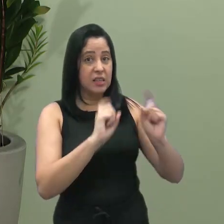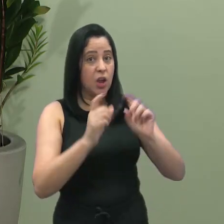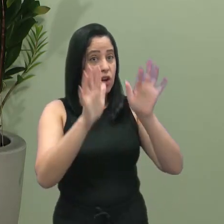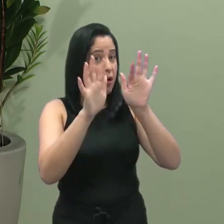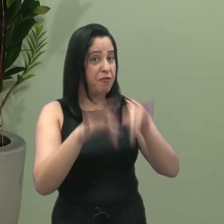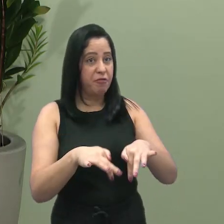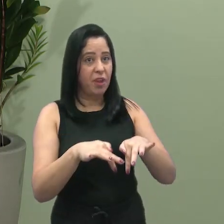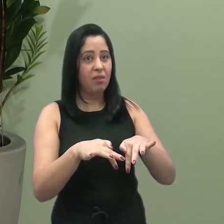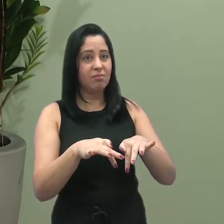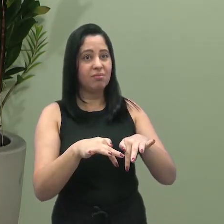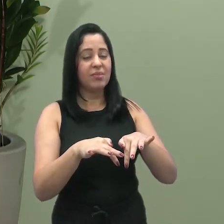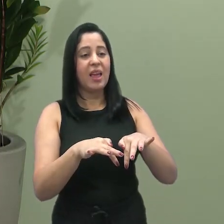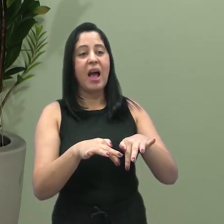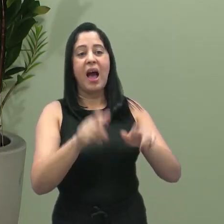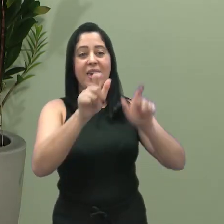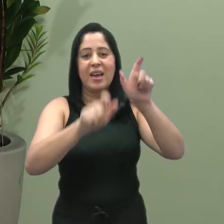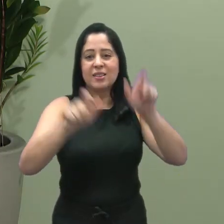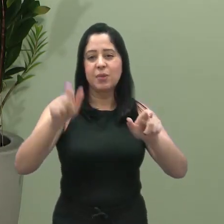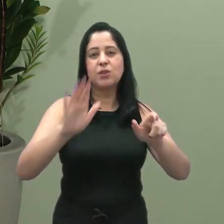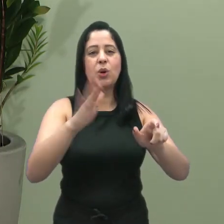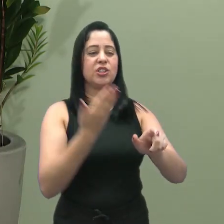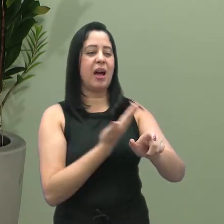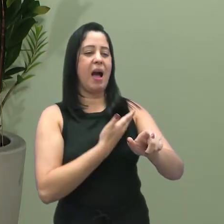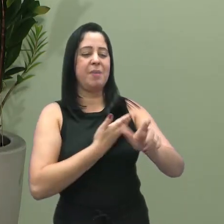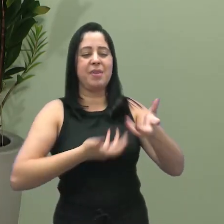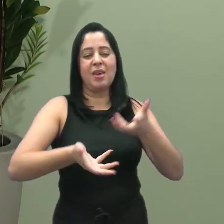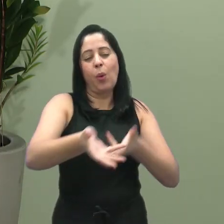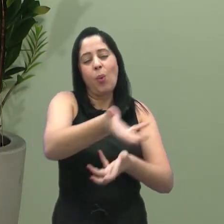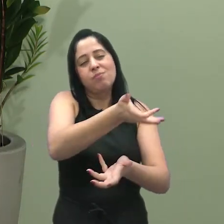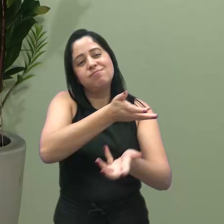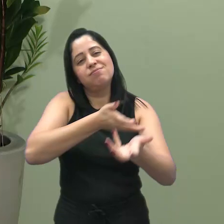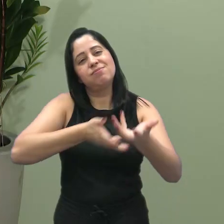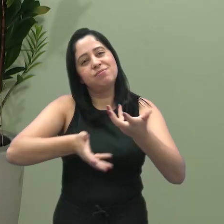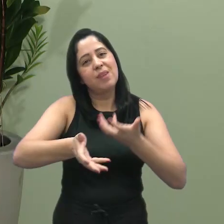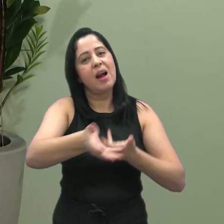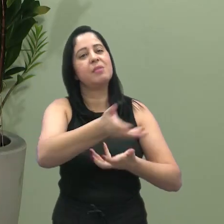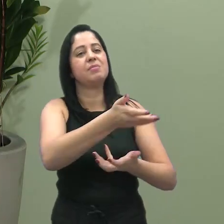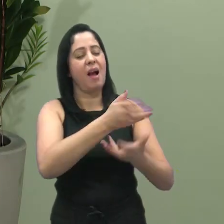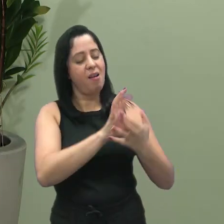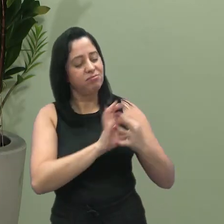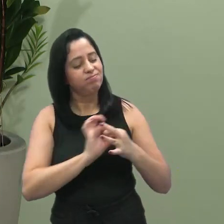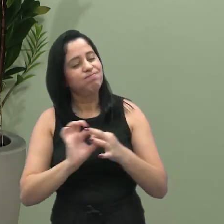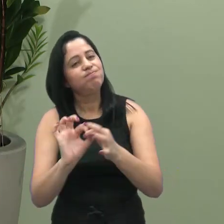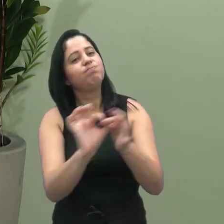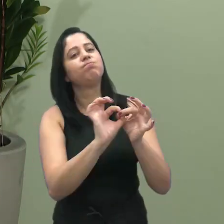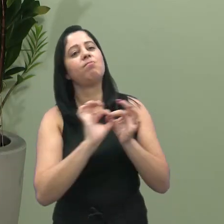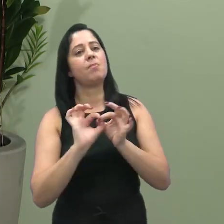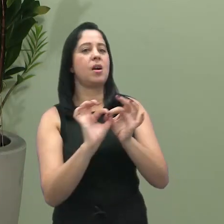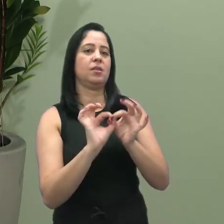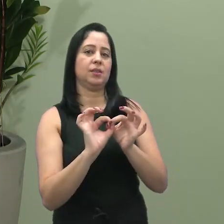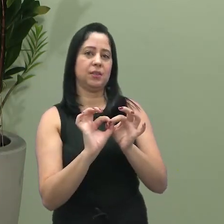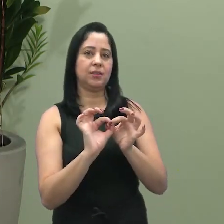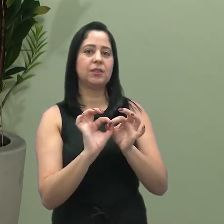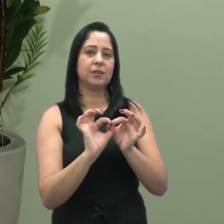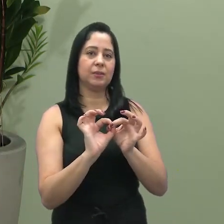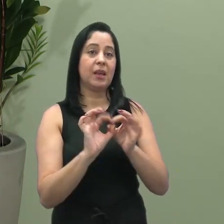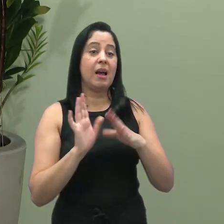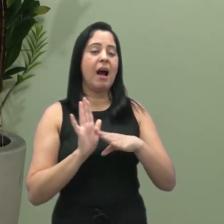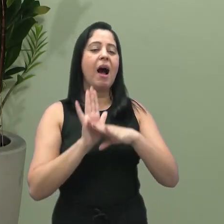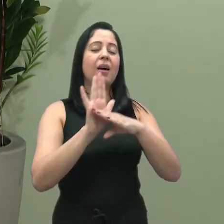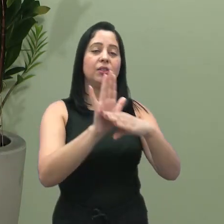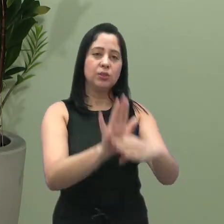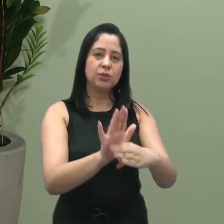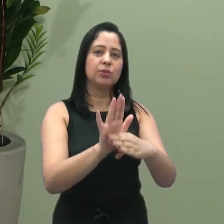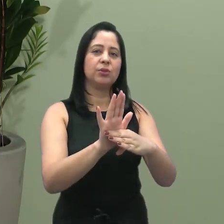mundo é amigo de todo mundo, sabe? Então, esse vínculo que forma...